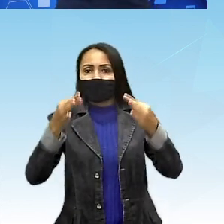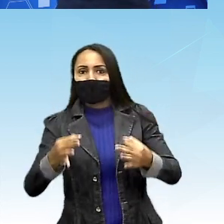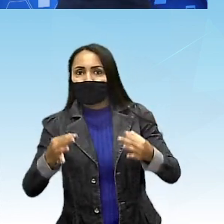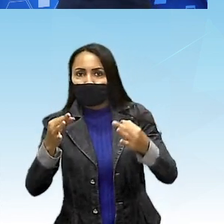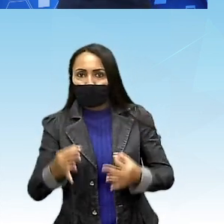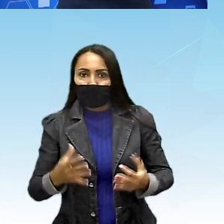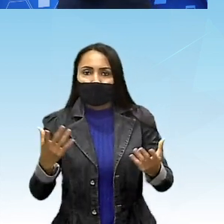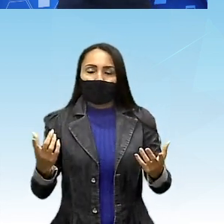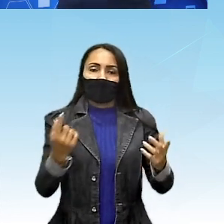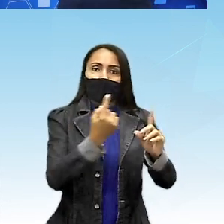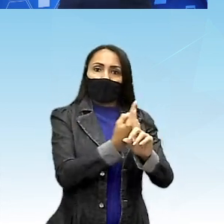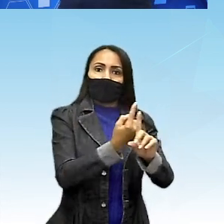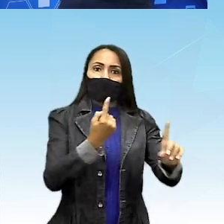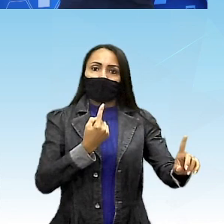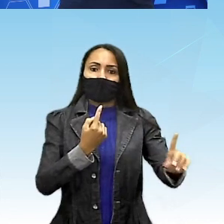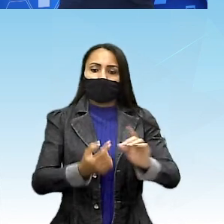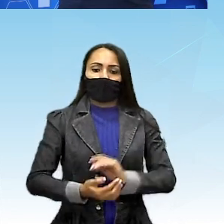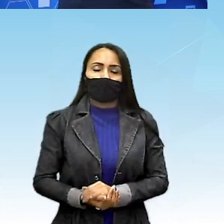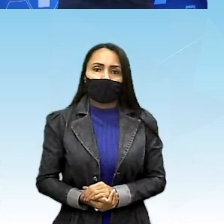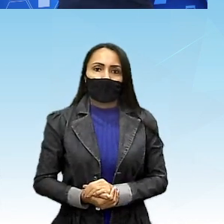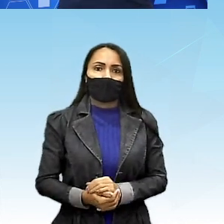com essa distância.